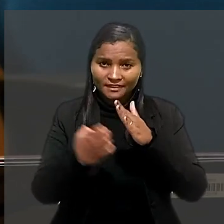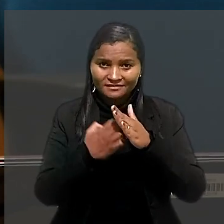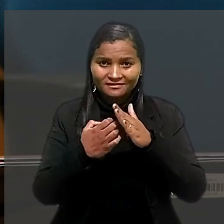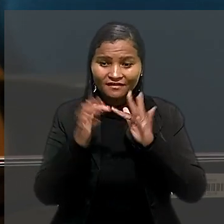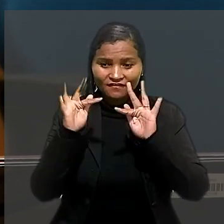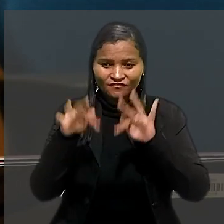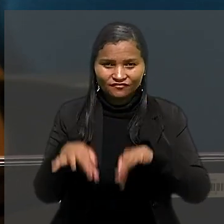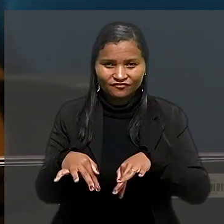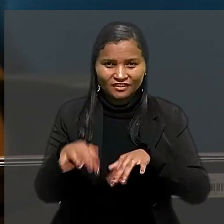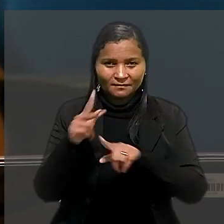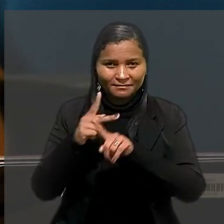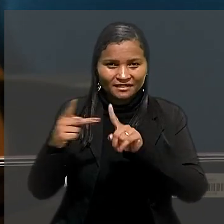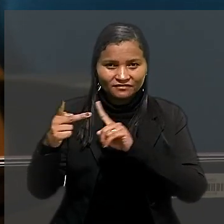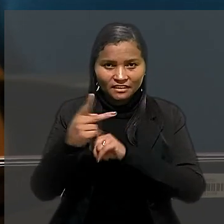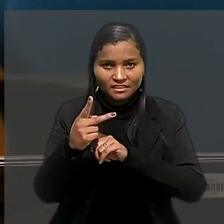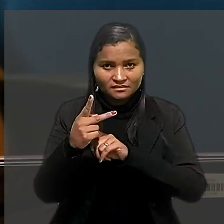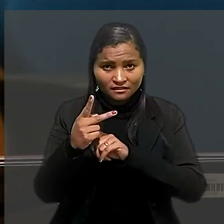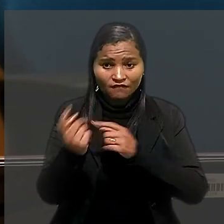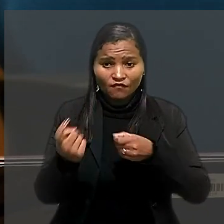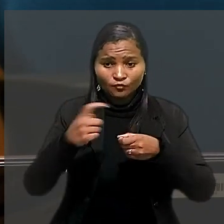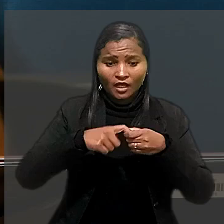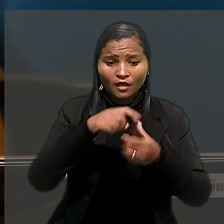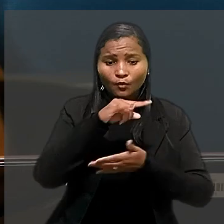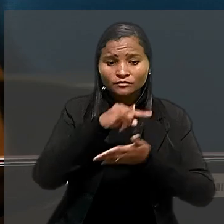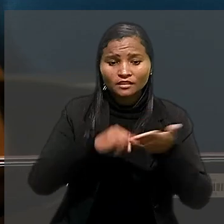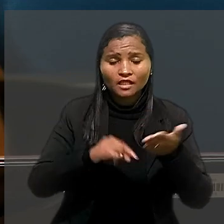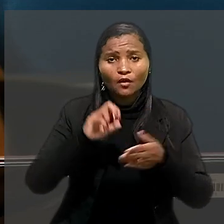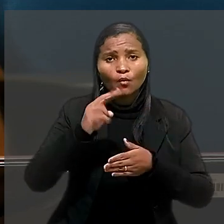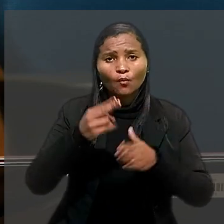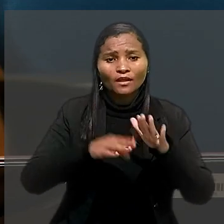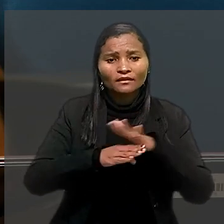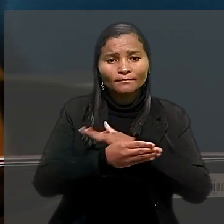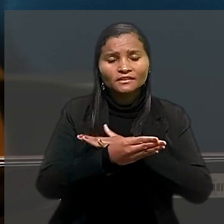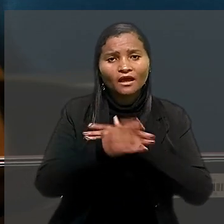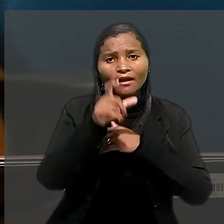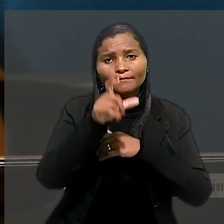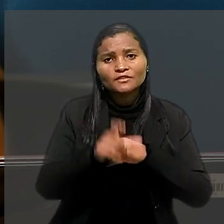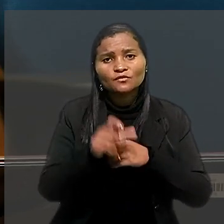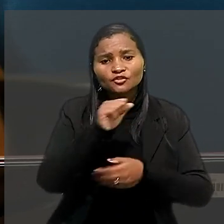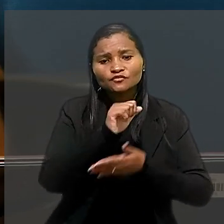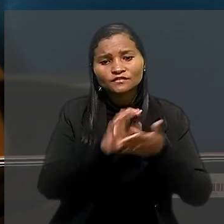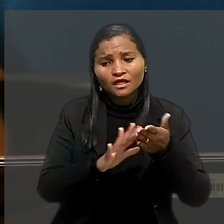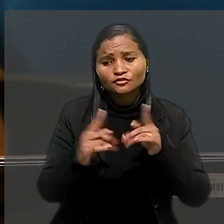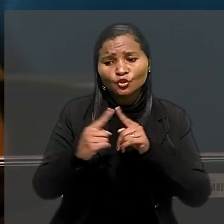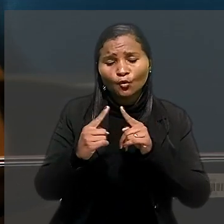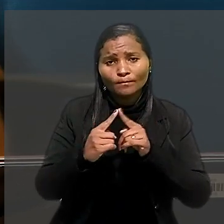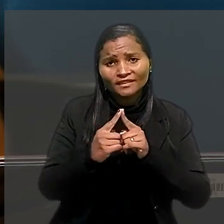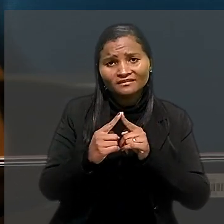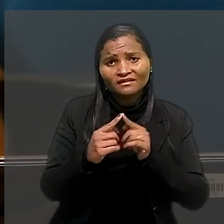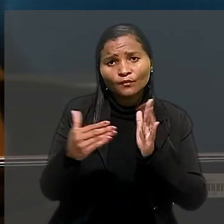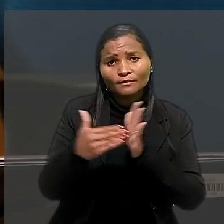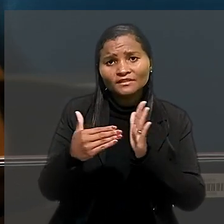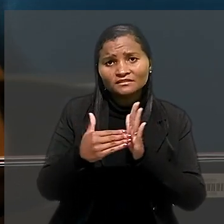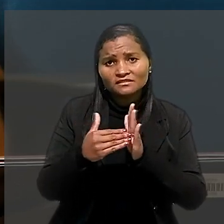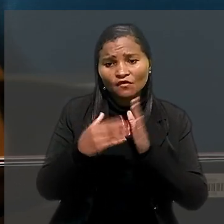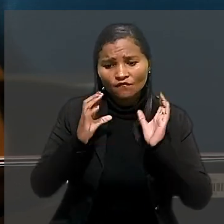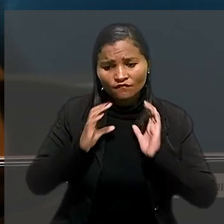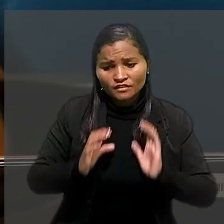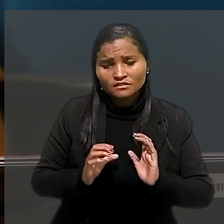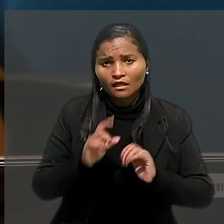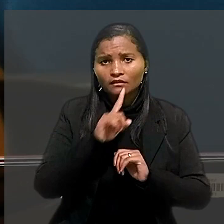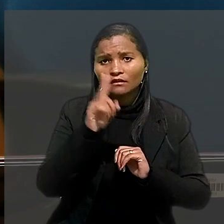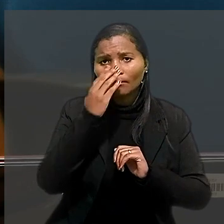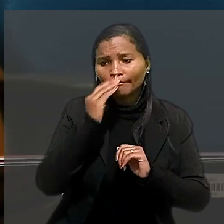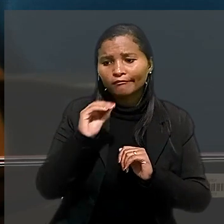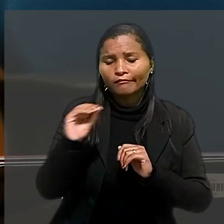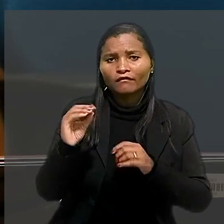empregador, com o término da licença médica, reintegrar ou readaptar a pessoa em atividade compatível com as limitações físicas e